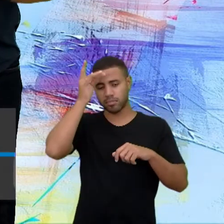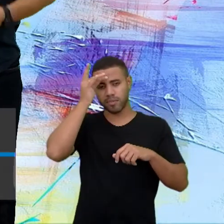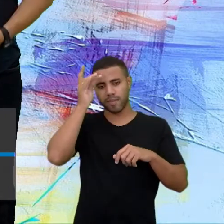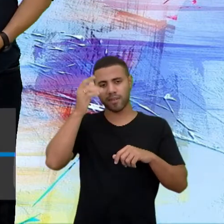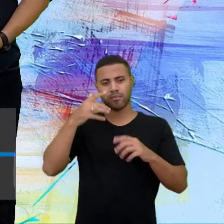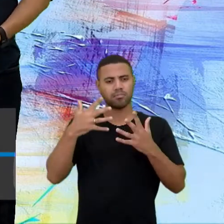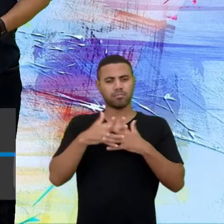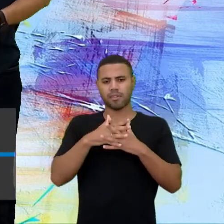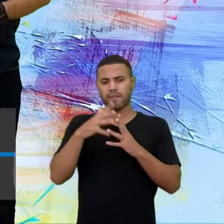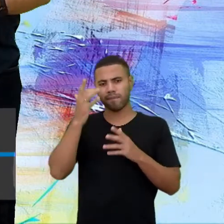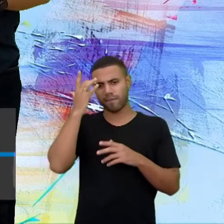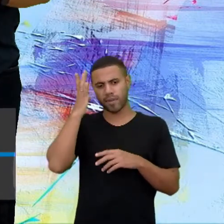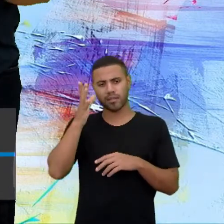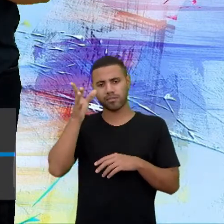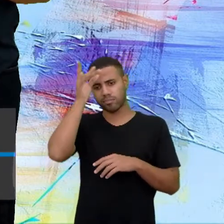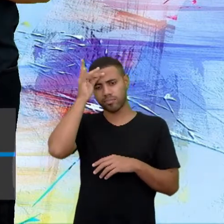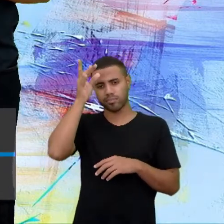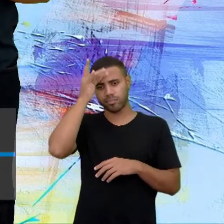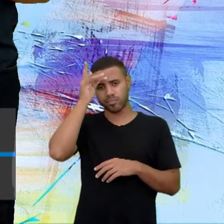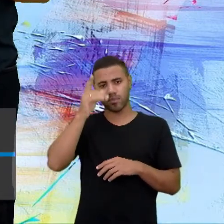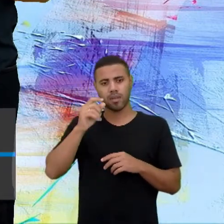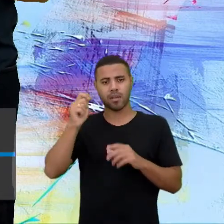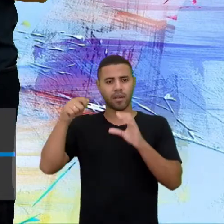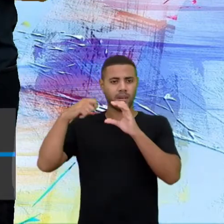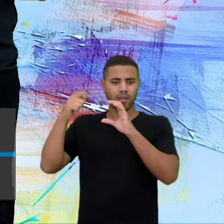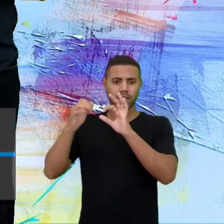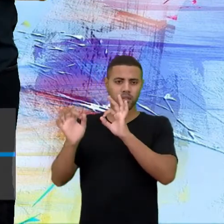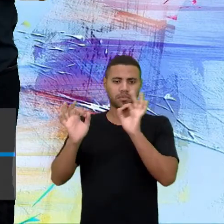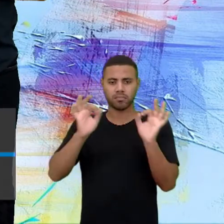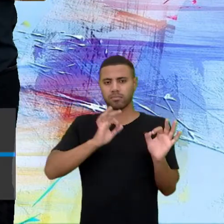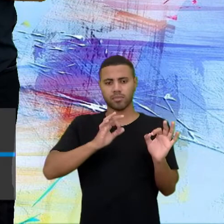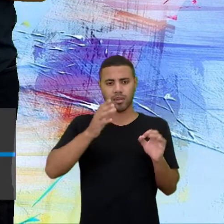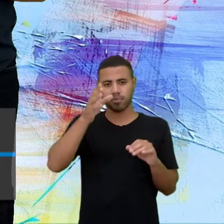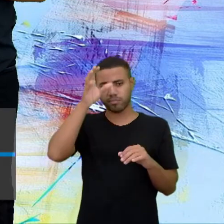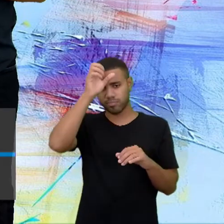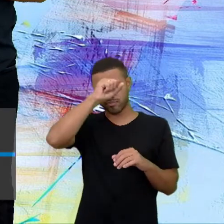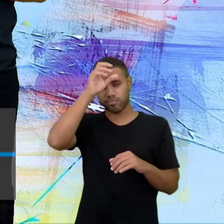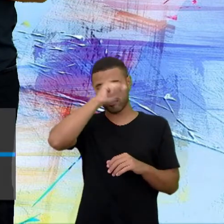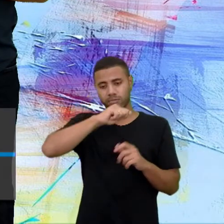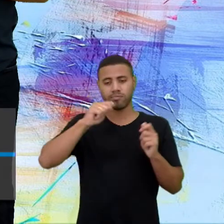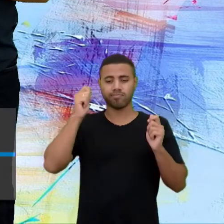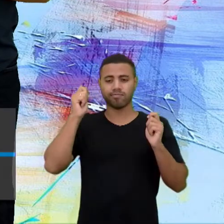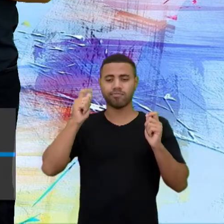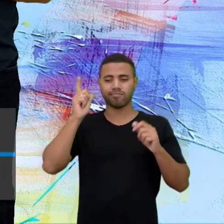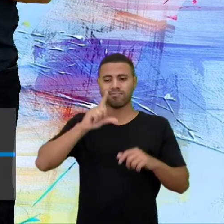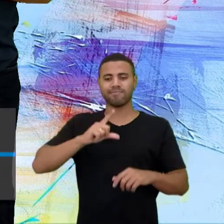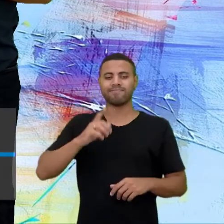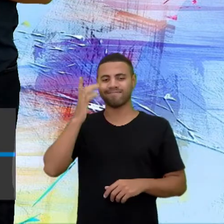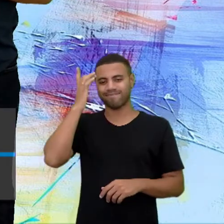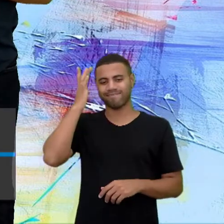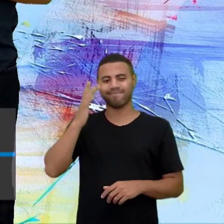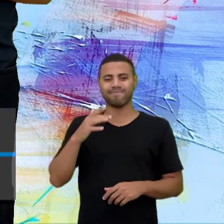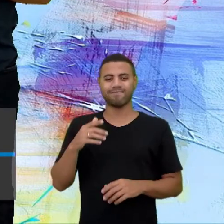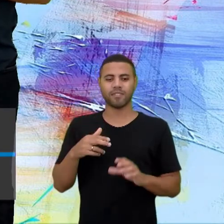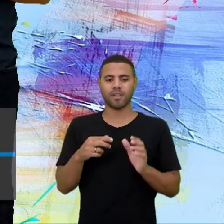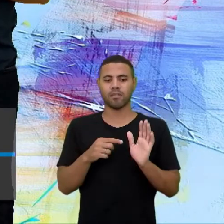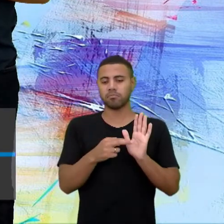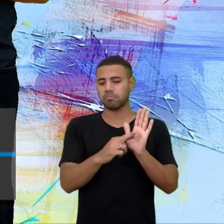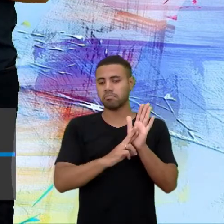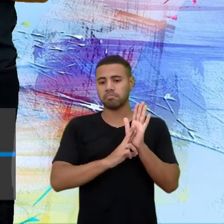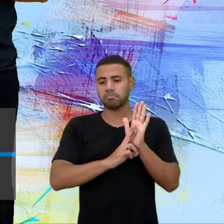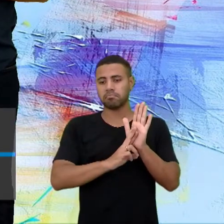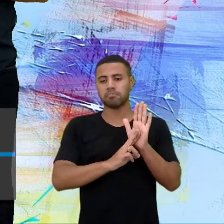ter, né? Não, nós temos diversos vídeos aí que vocês podem buscar e falar um pouquinho sobre o briefing, esse processo de realmente trazer as referências, né?